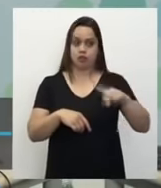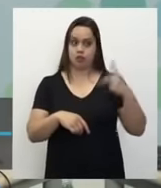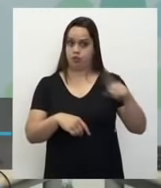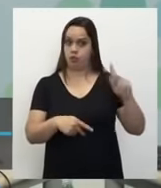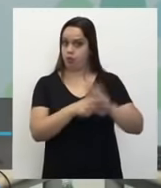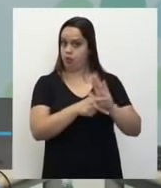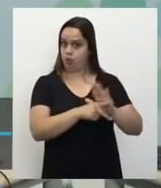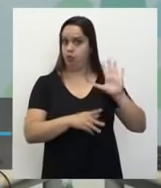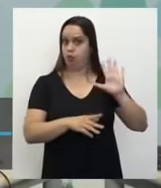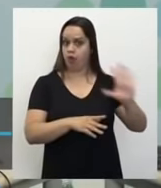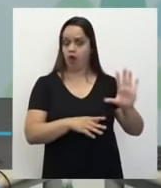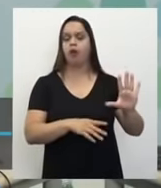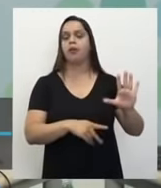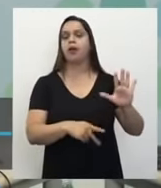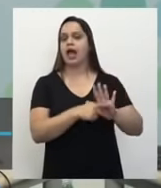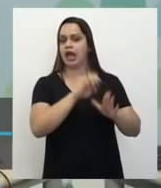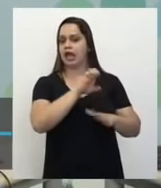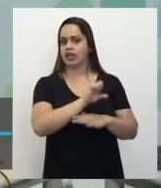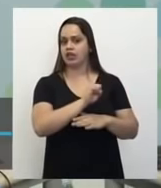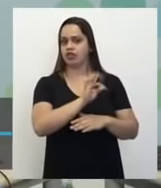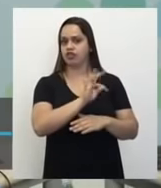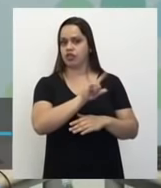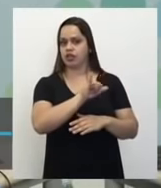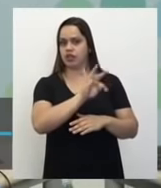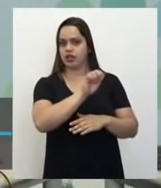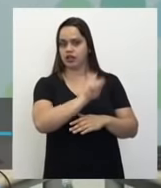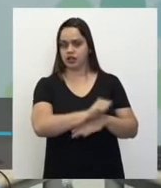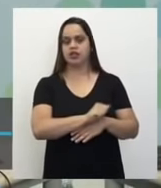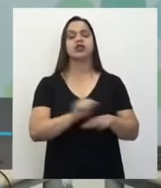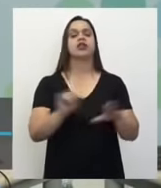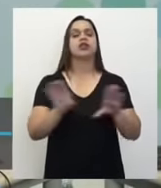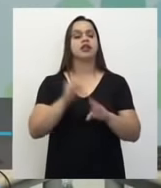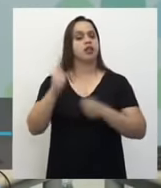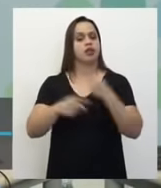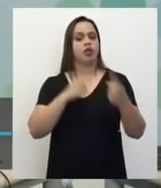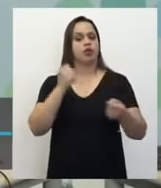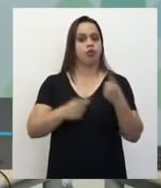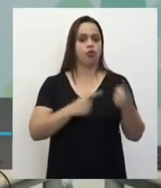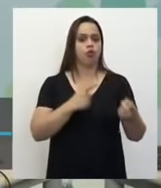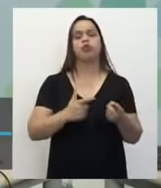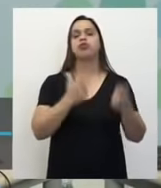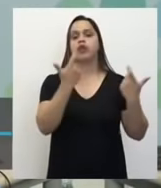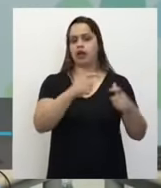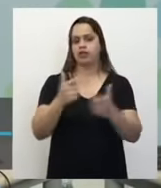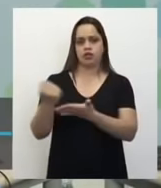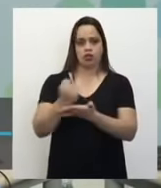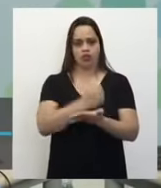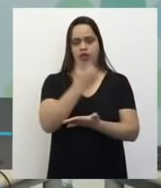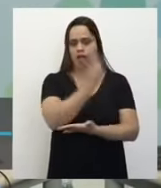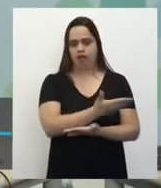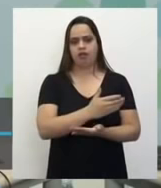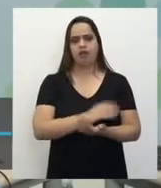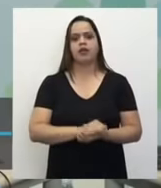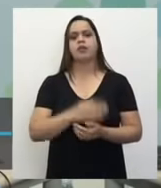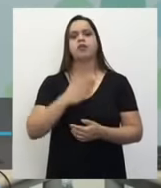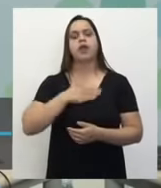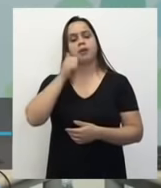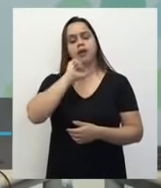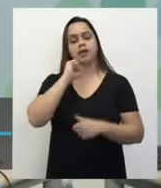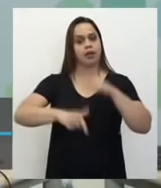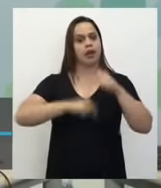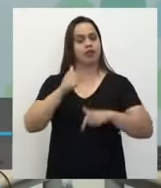como estilista de moda, né? E também para algumas casas onde ela foi contratada, enfim. Minha mãe trabalhava muito com moda jovem